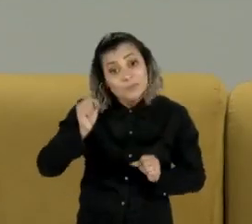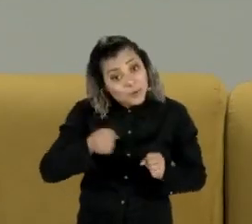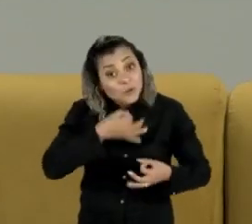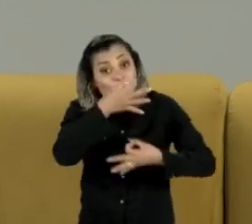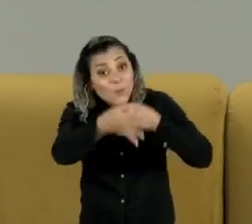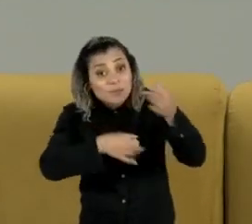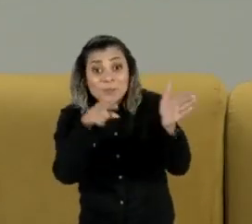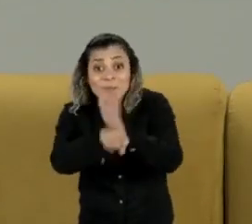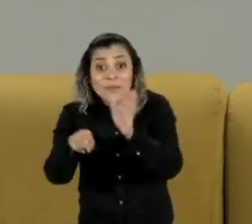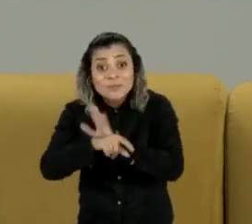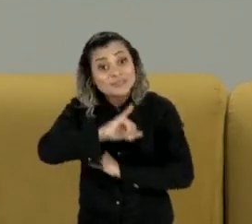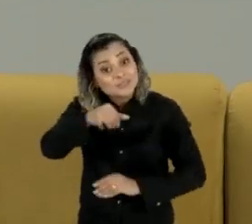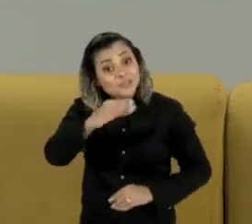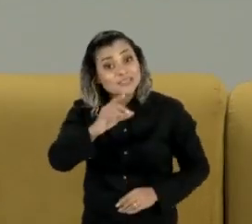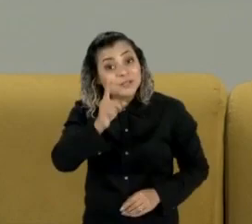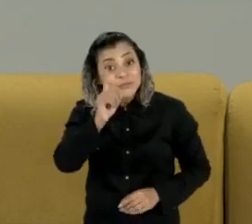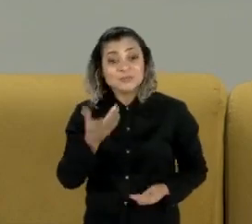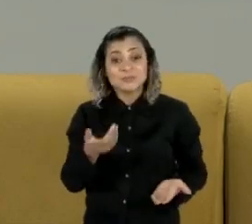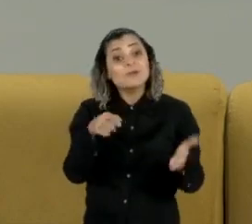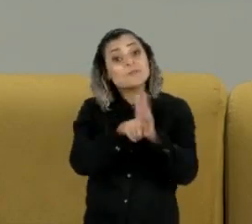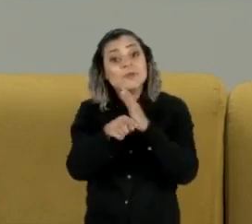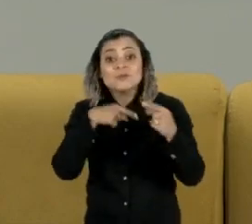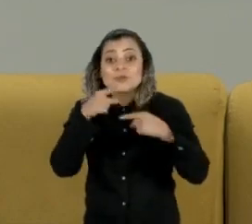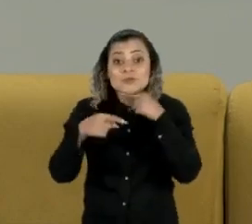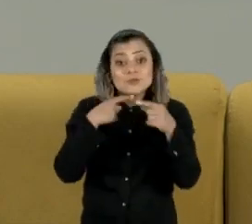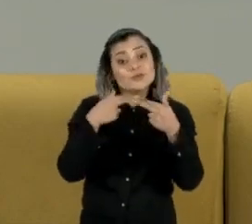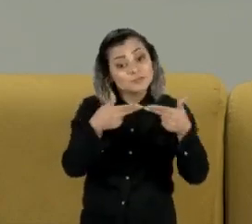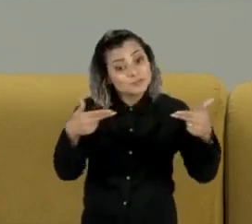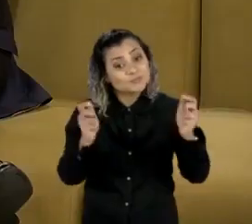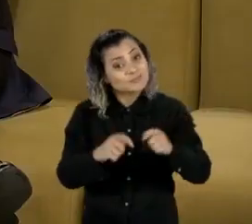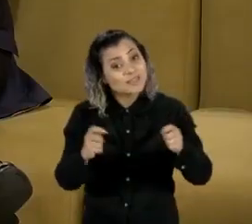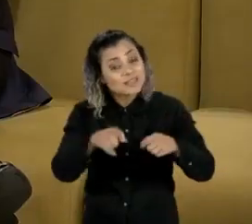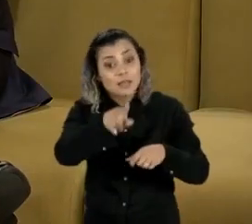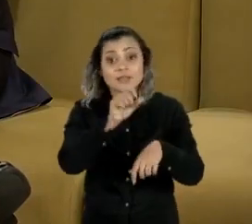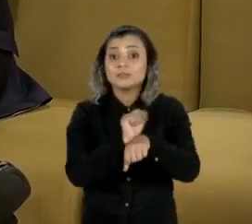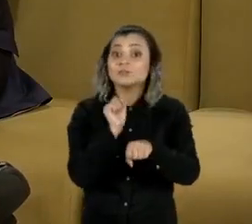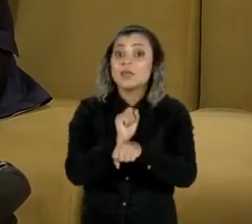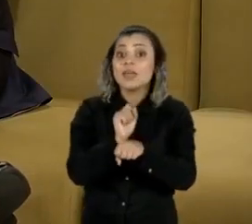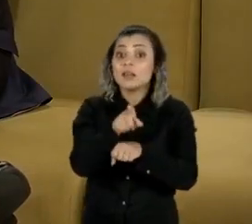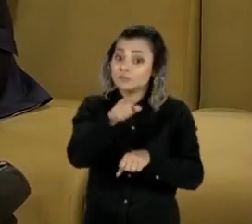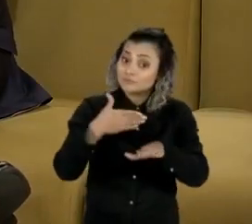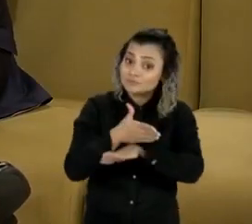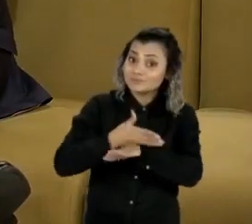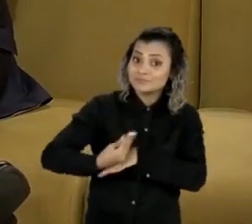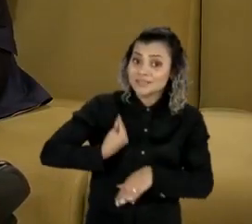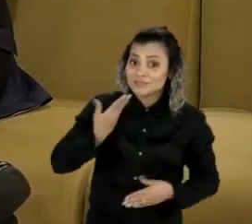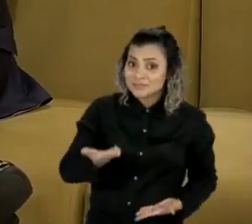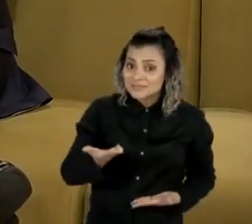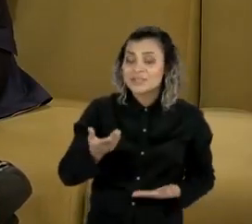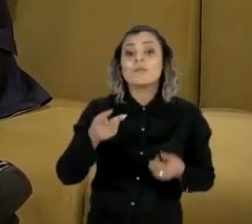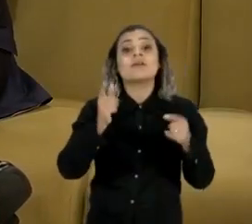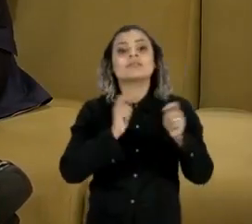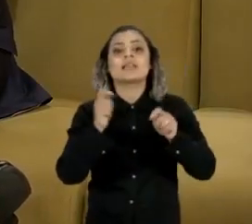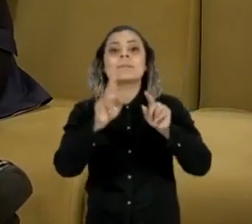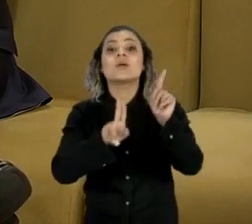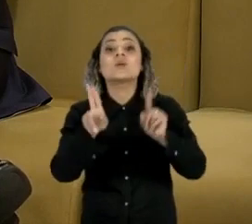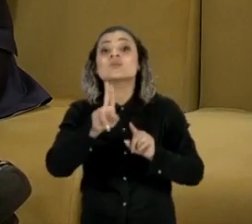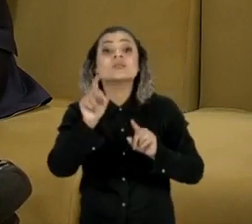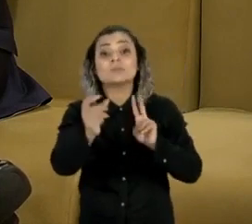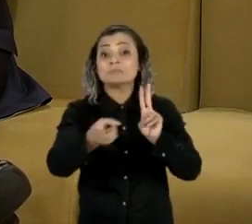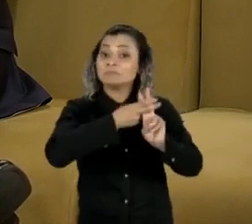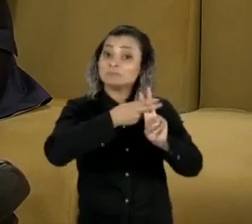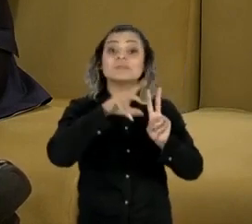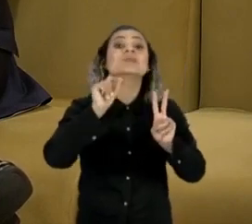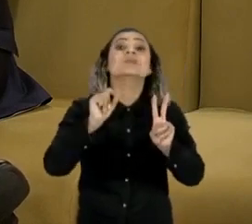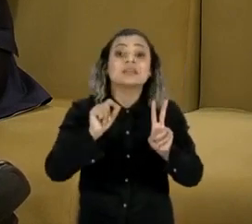aqui do programa do JC1 com suas perguntas e comentários. A gente está esperando a sua participação. É só utilizar aquele jogo da velha